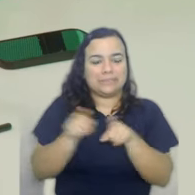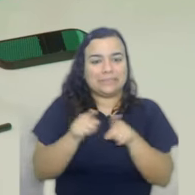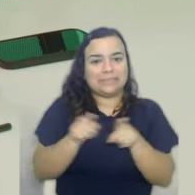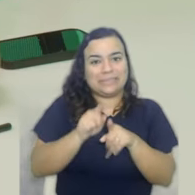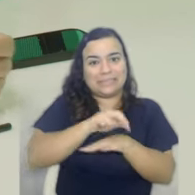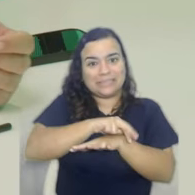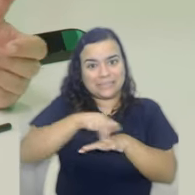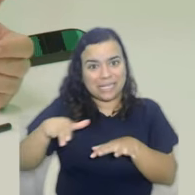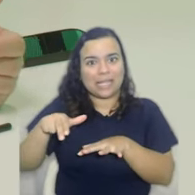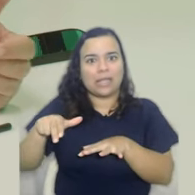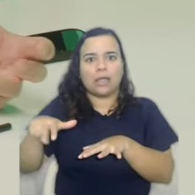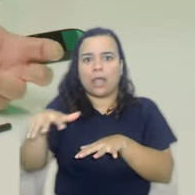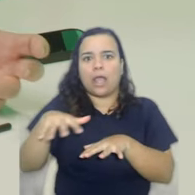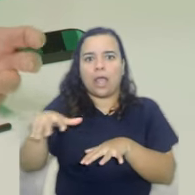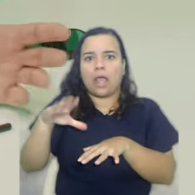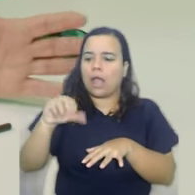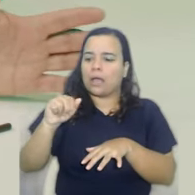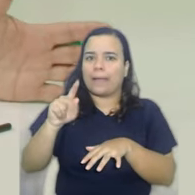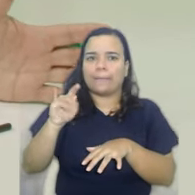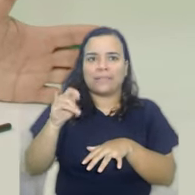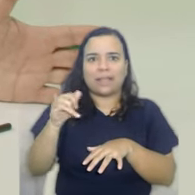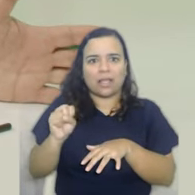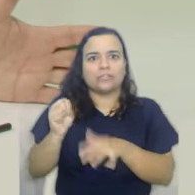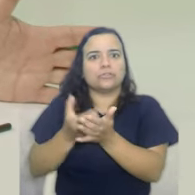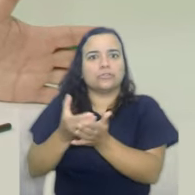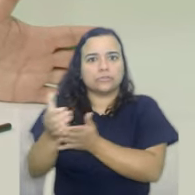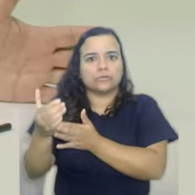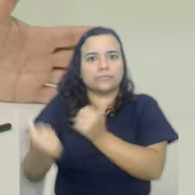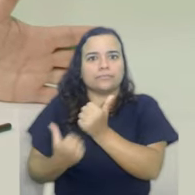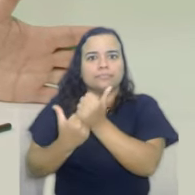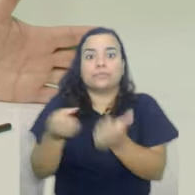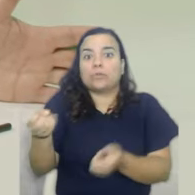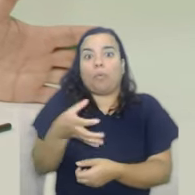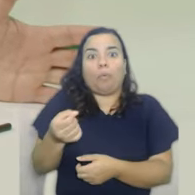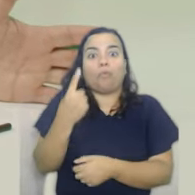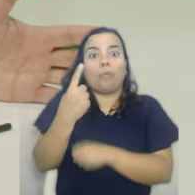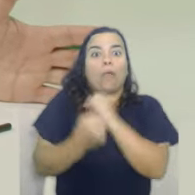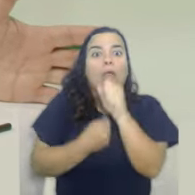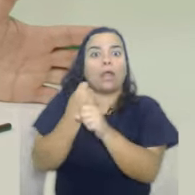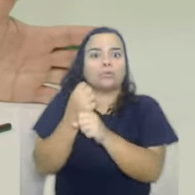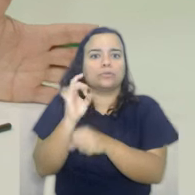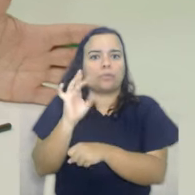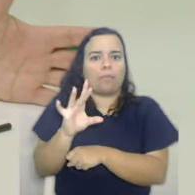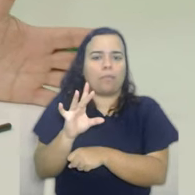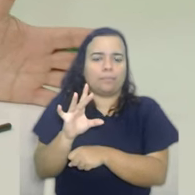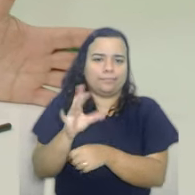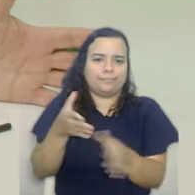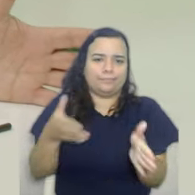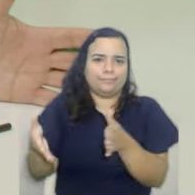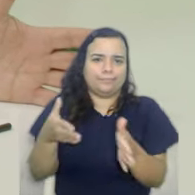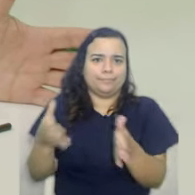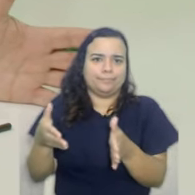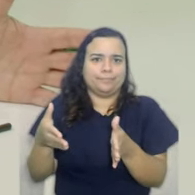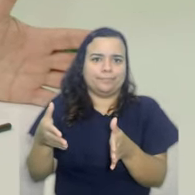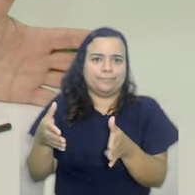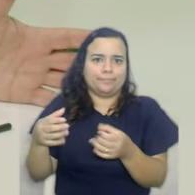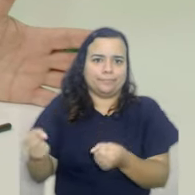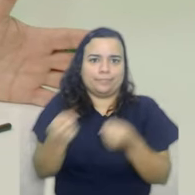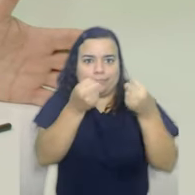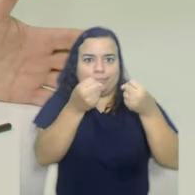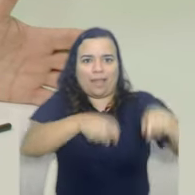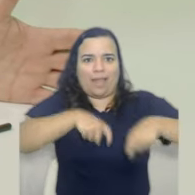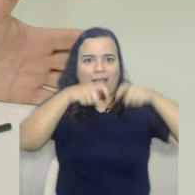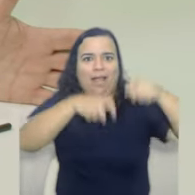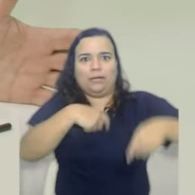negócio que começou praticamente faz um ano Por quê o mercado de capitais viu a potência que é o Agro vamos entrar